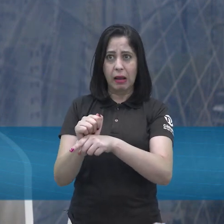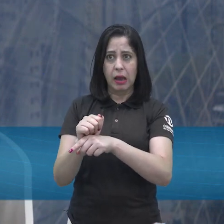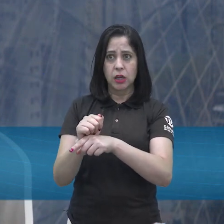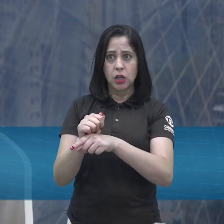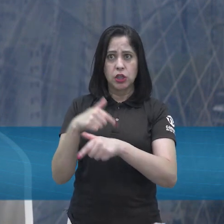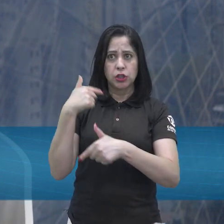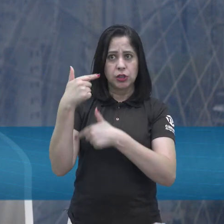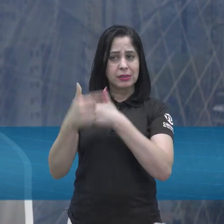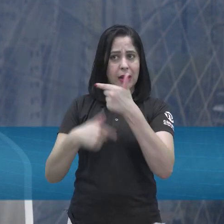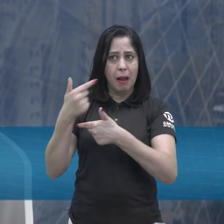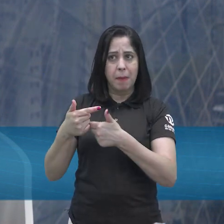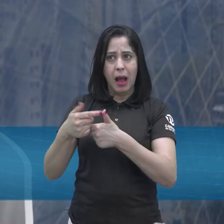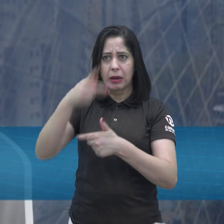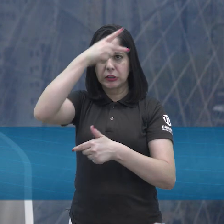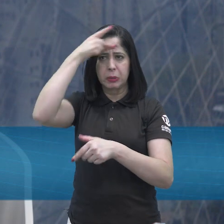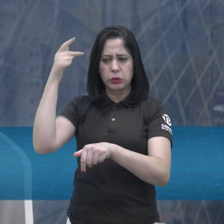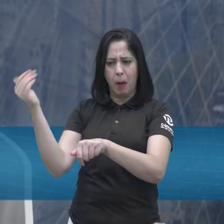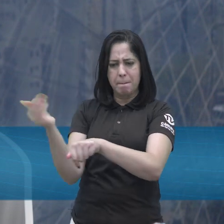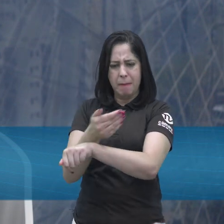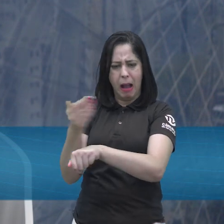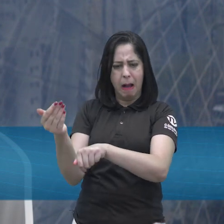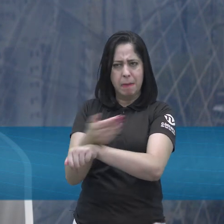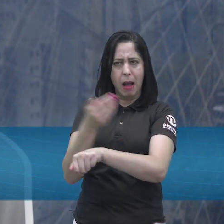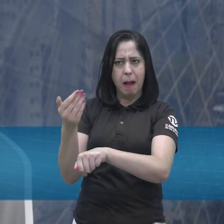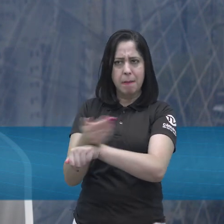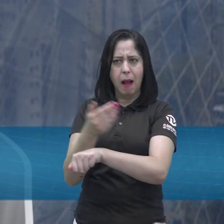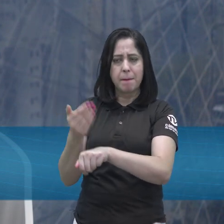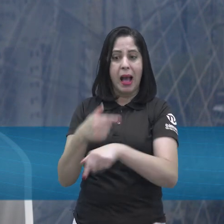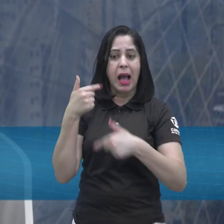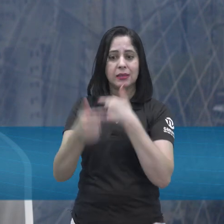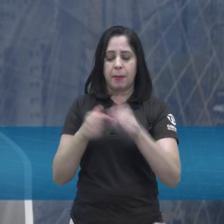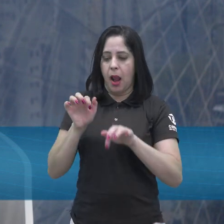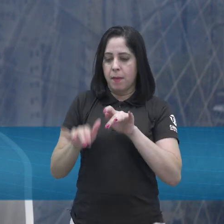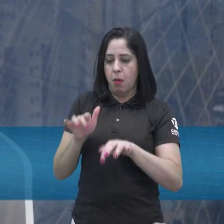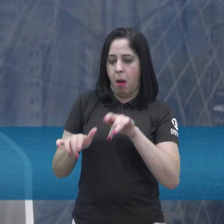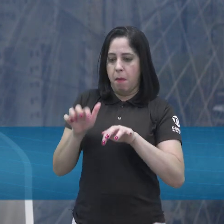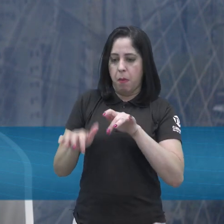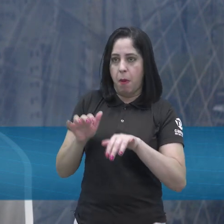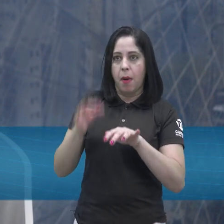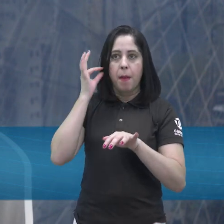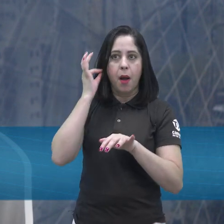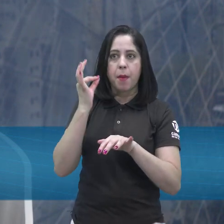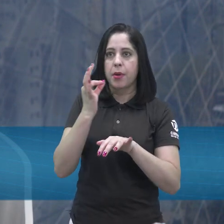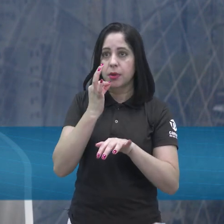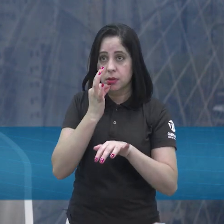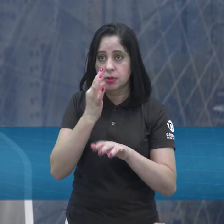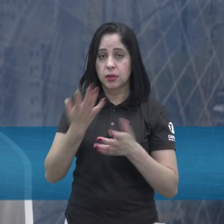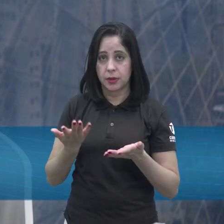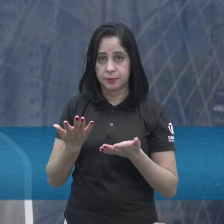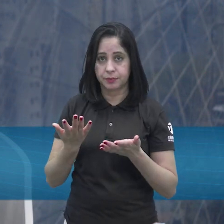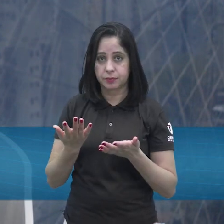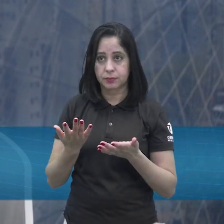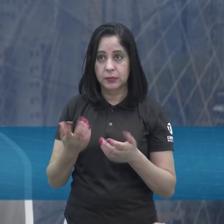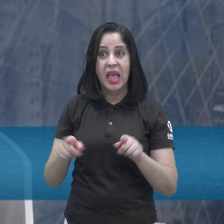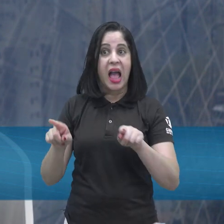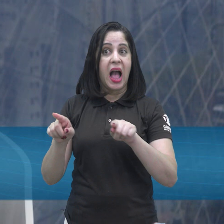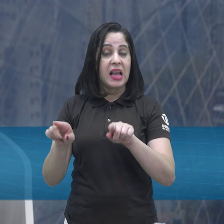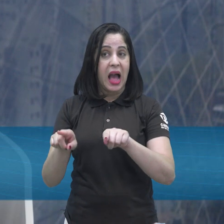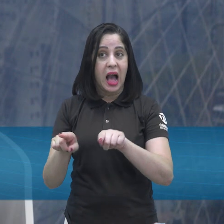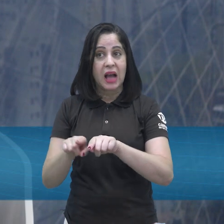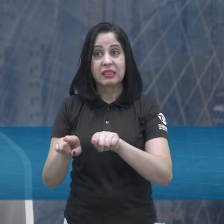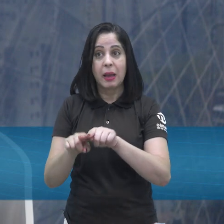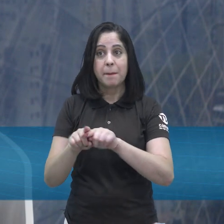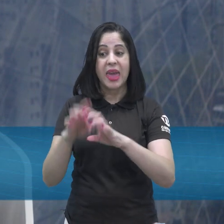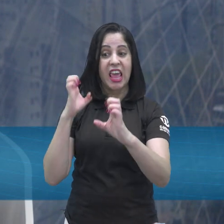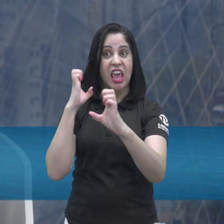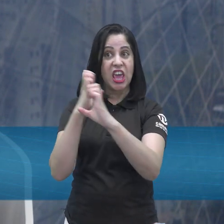absurda. A área de telemarketing, quando a gente vai pensar do ponto de vista do jovem que está se formando no ensino técnico,